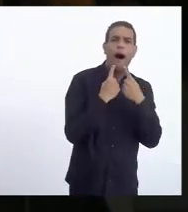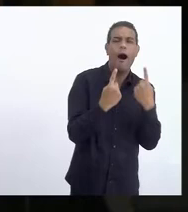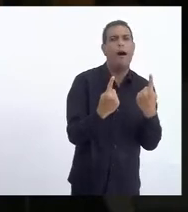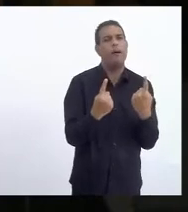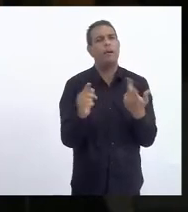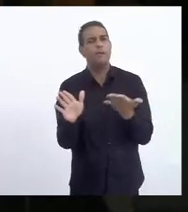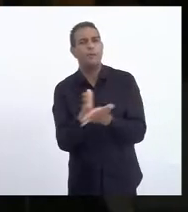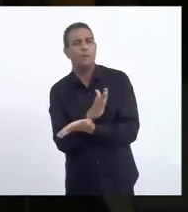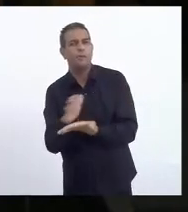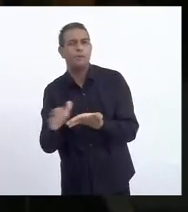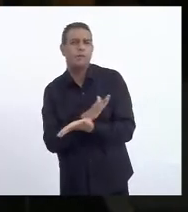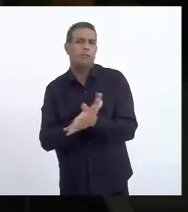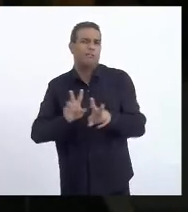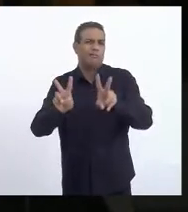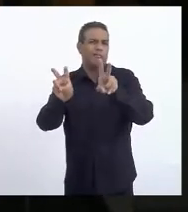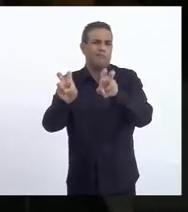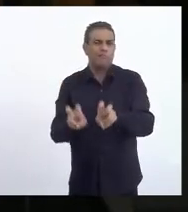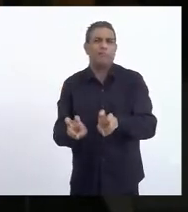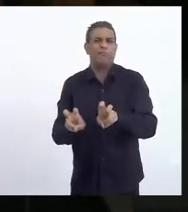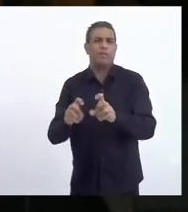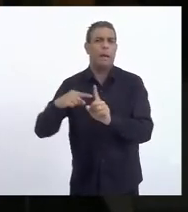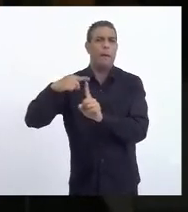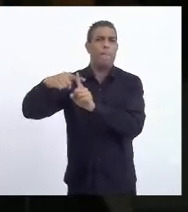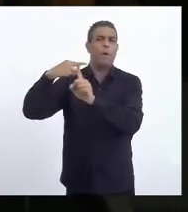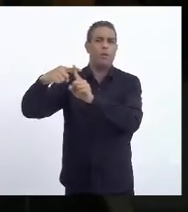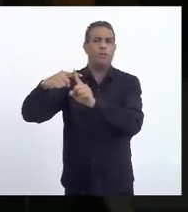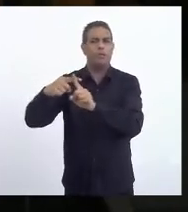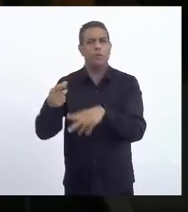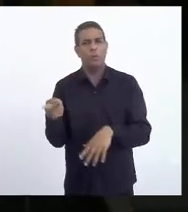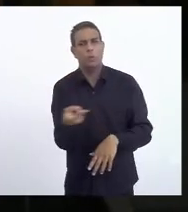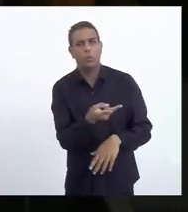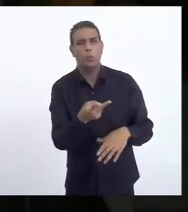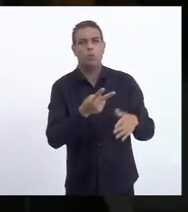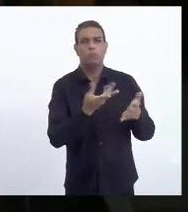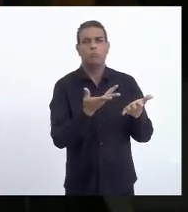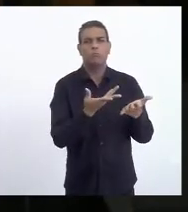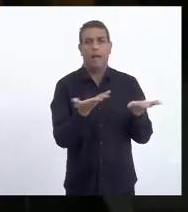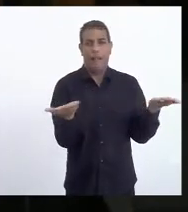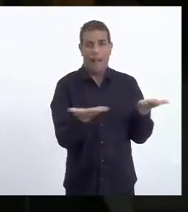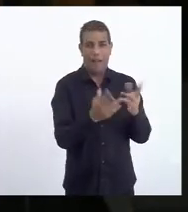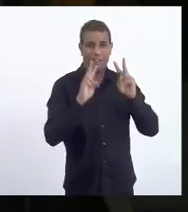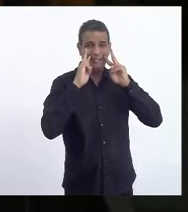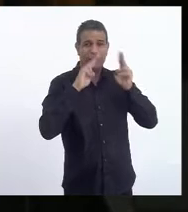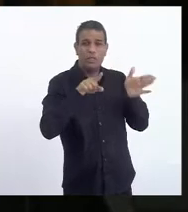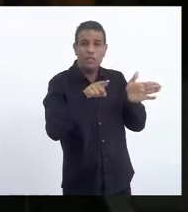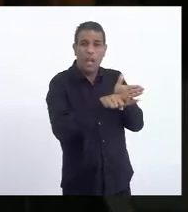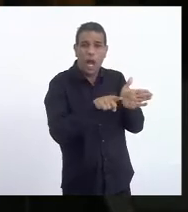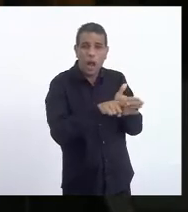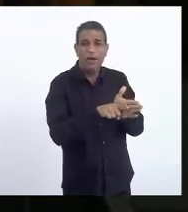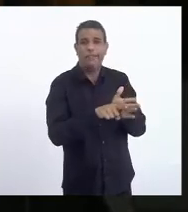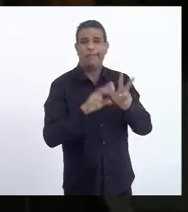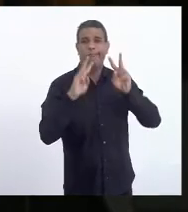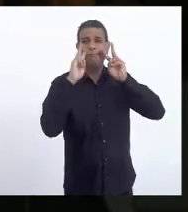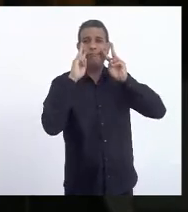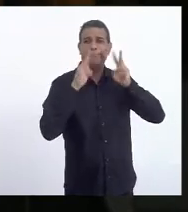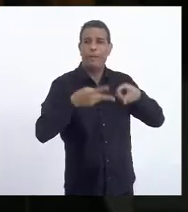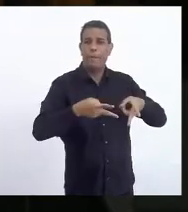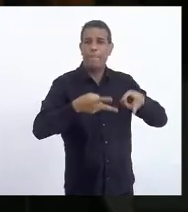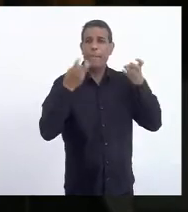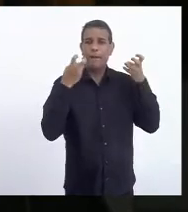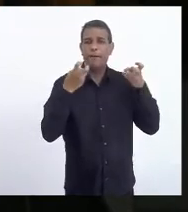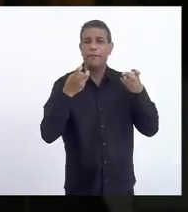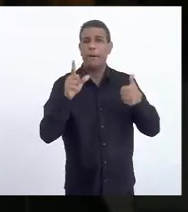e outros positivos nos polêmicos vamos ter aqui